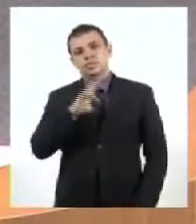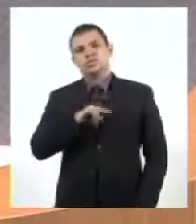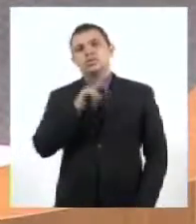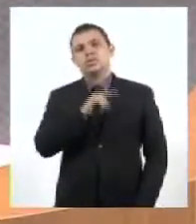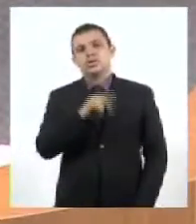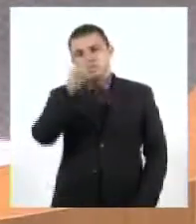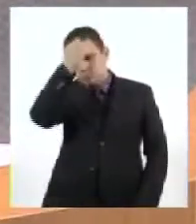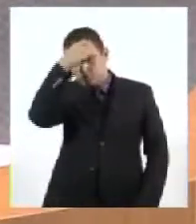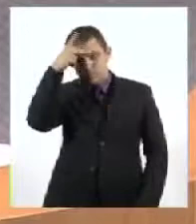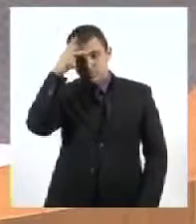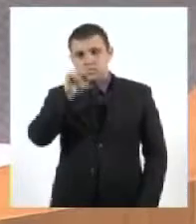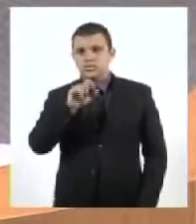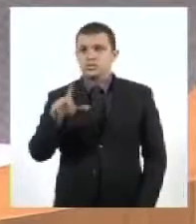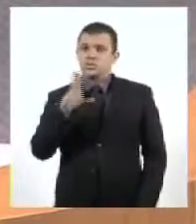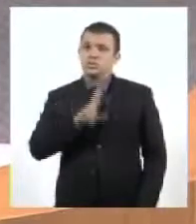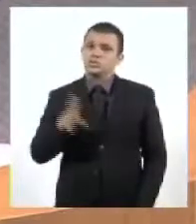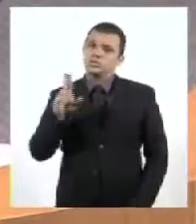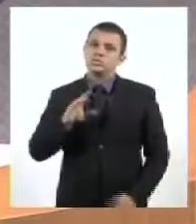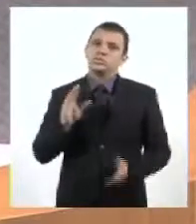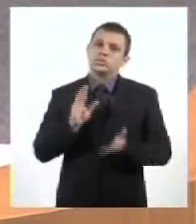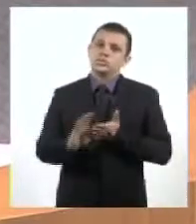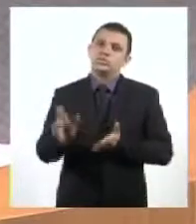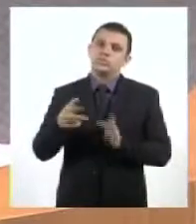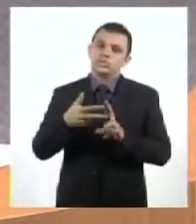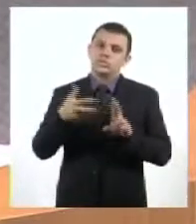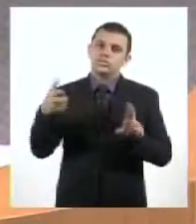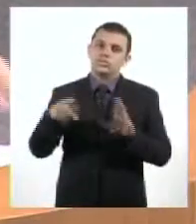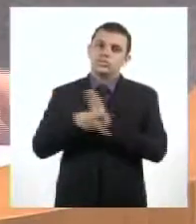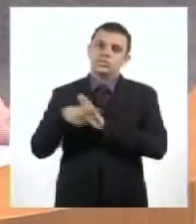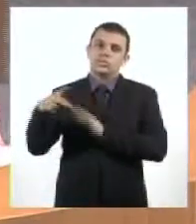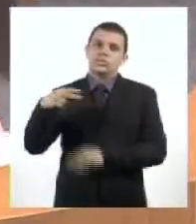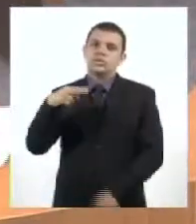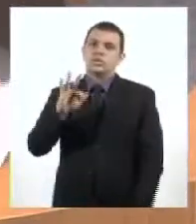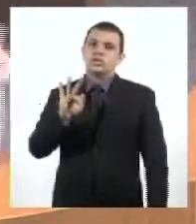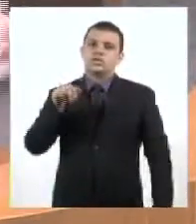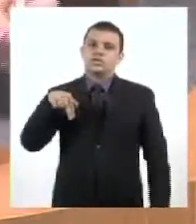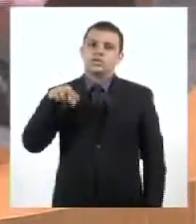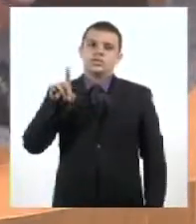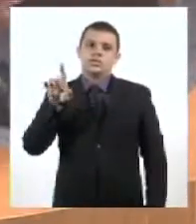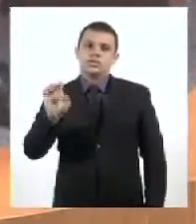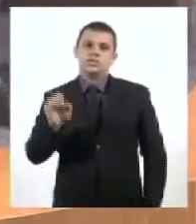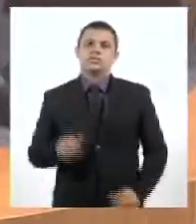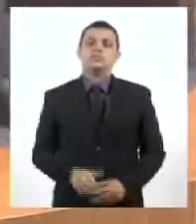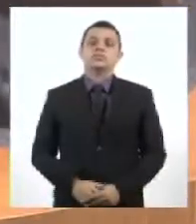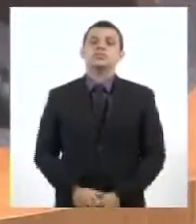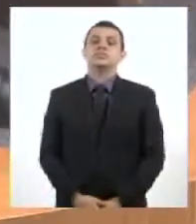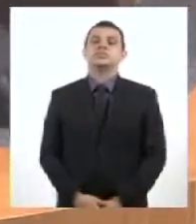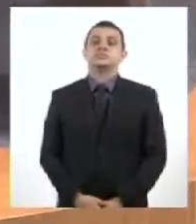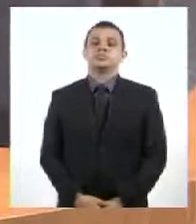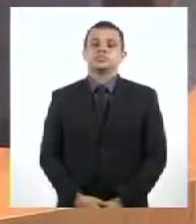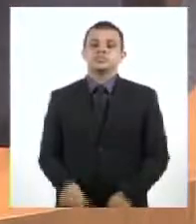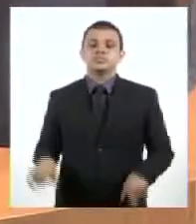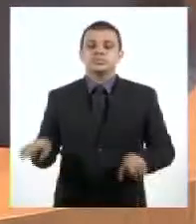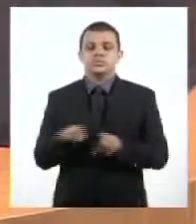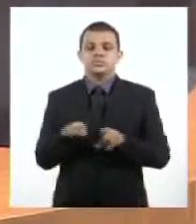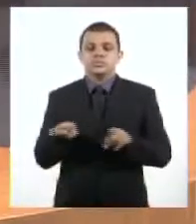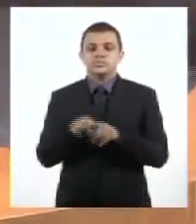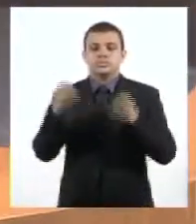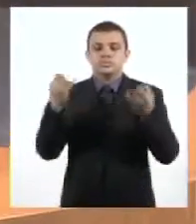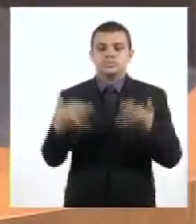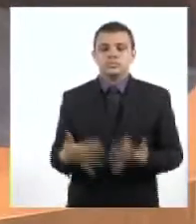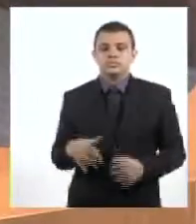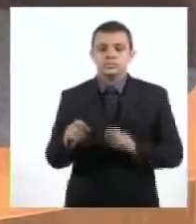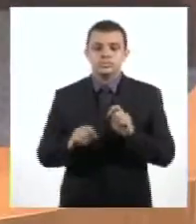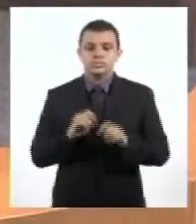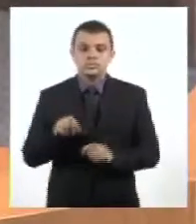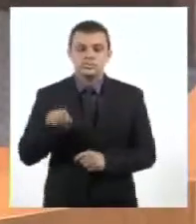FNDE. E gostaria também, senhor presidente, de colocar aqui e explicar o que ele